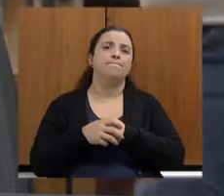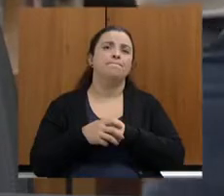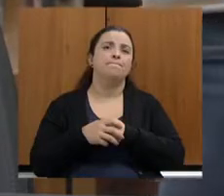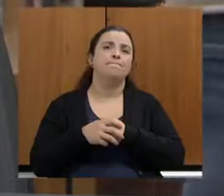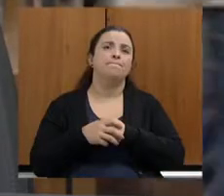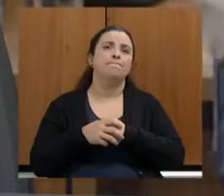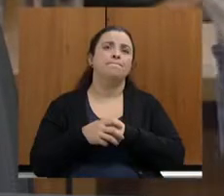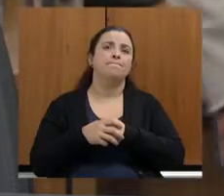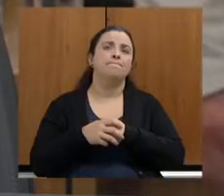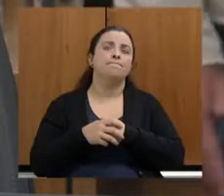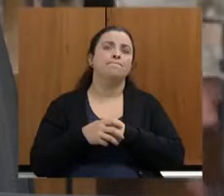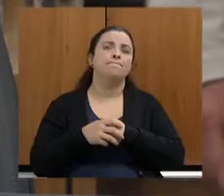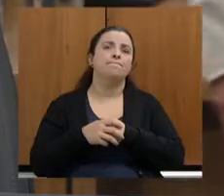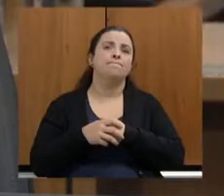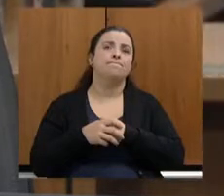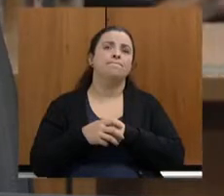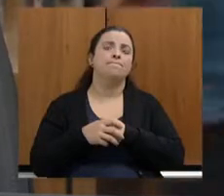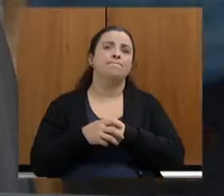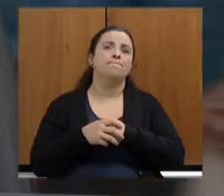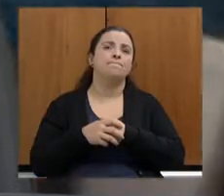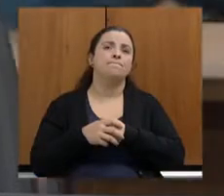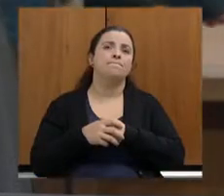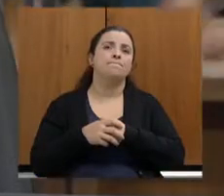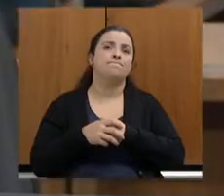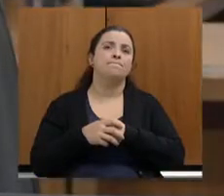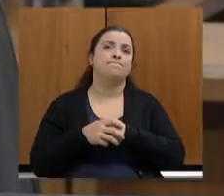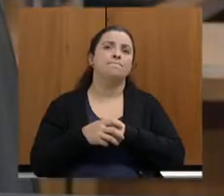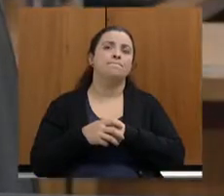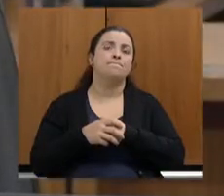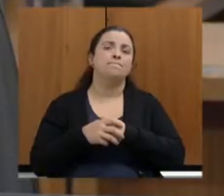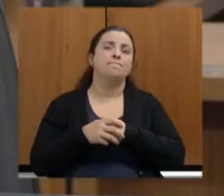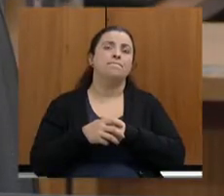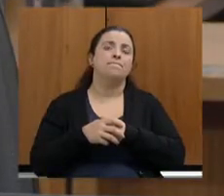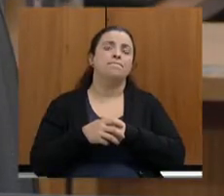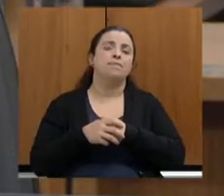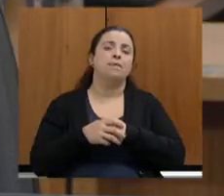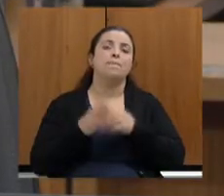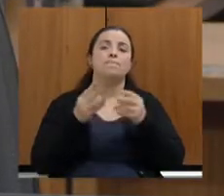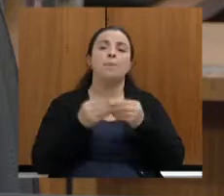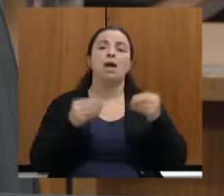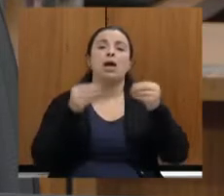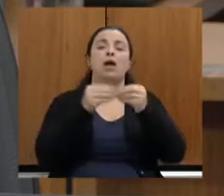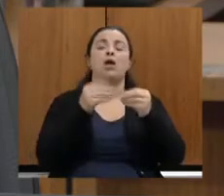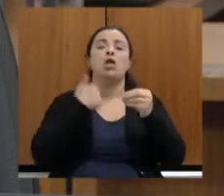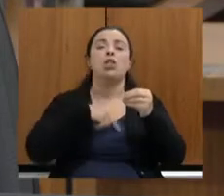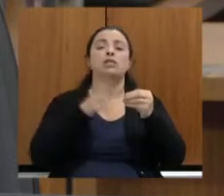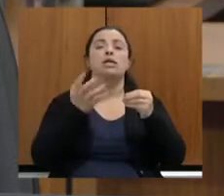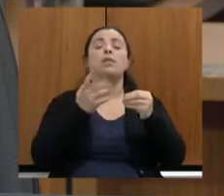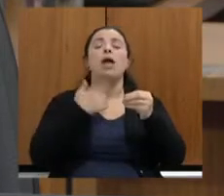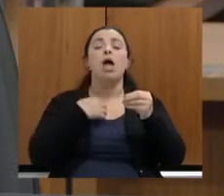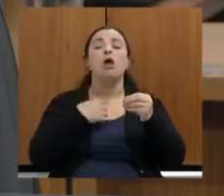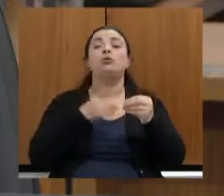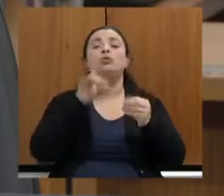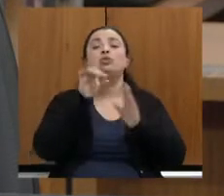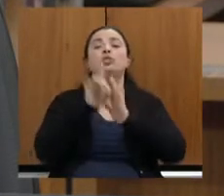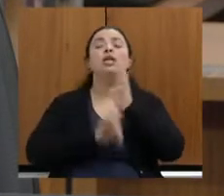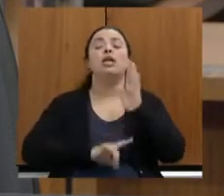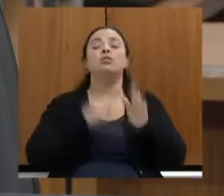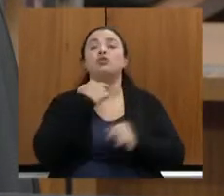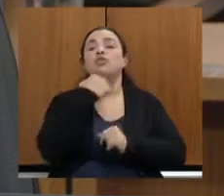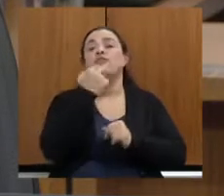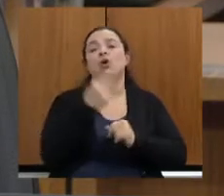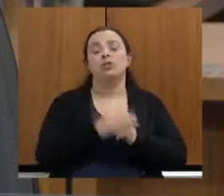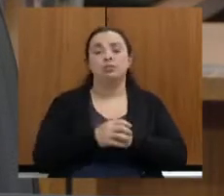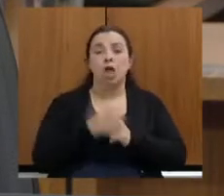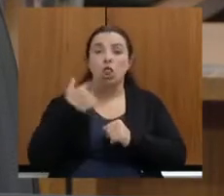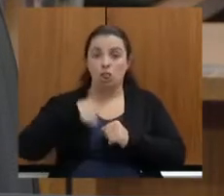e a reparação que nós queremos é dia de voz porque ninguém melhor do que